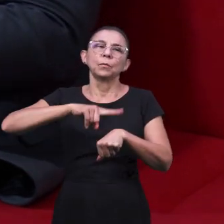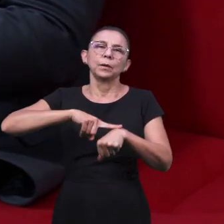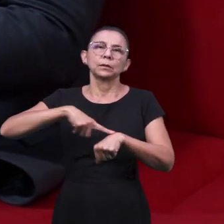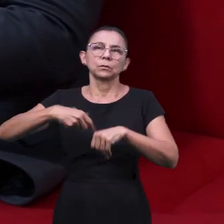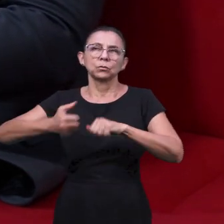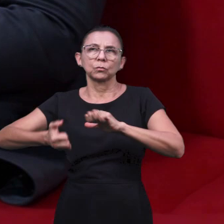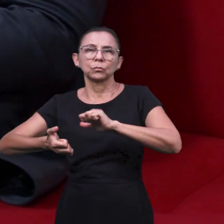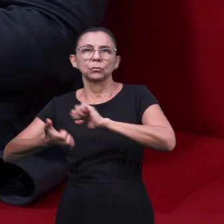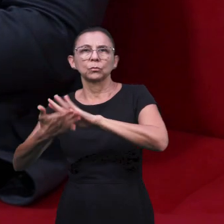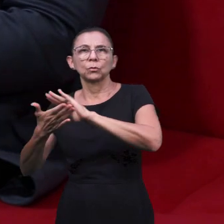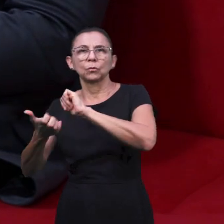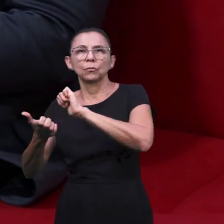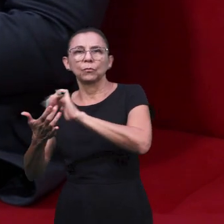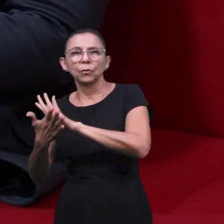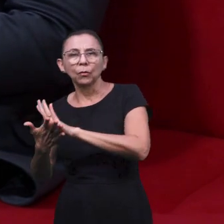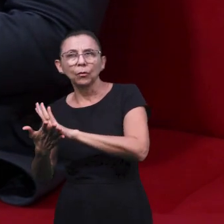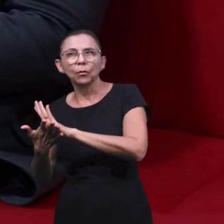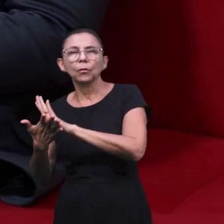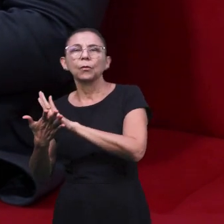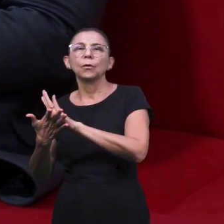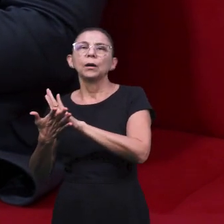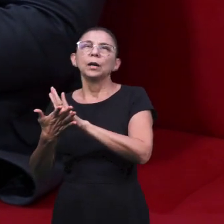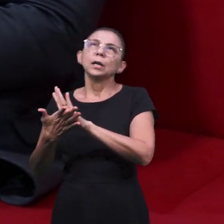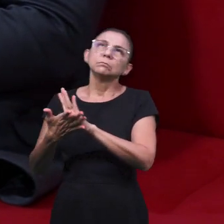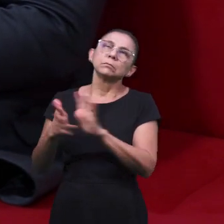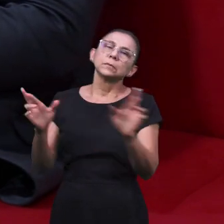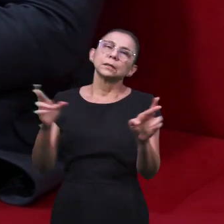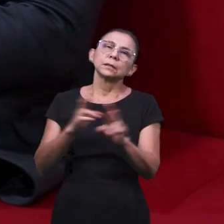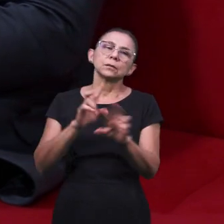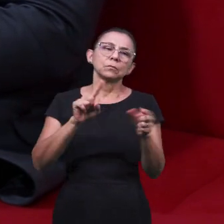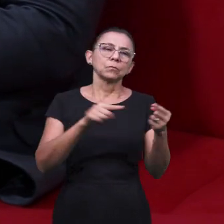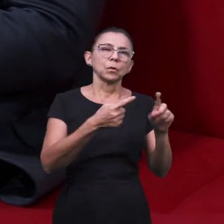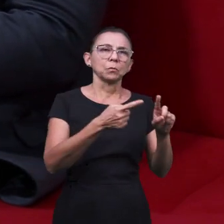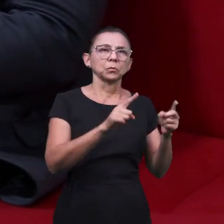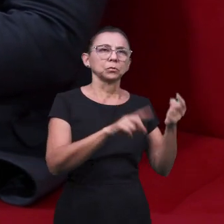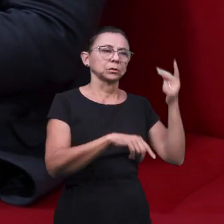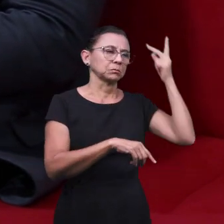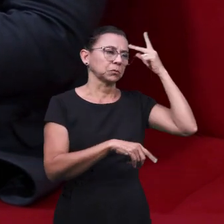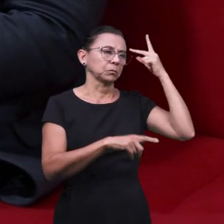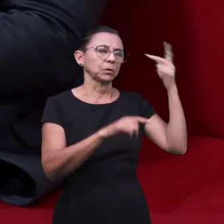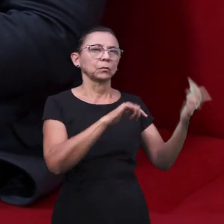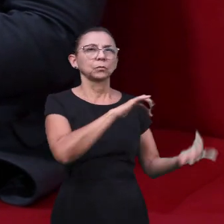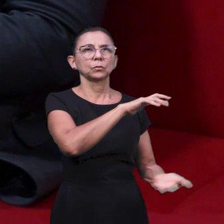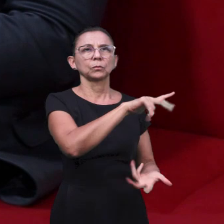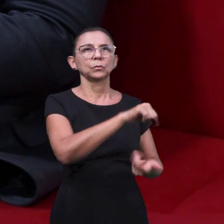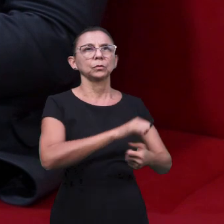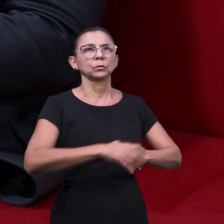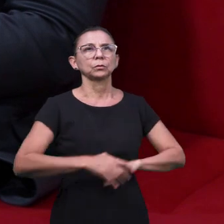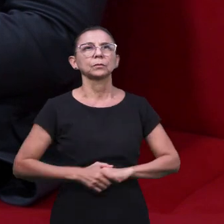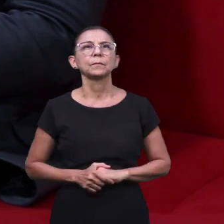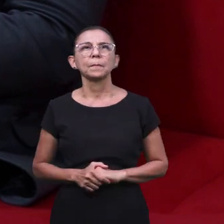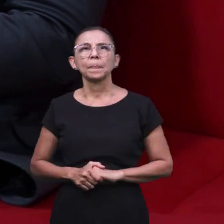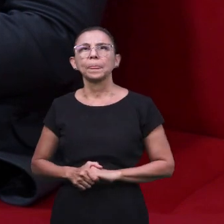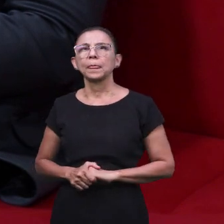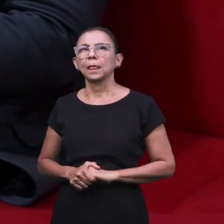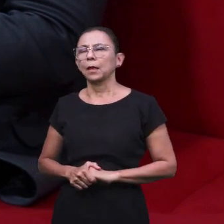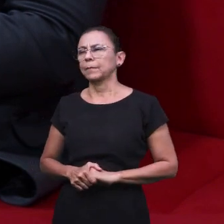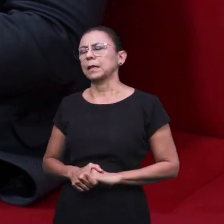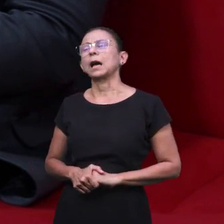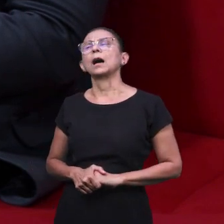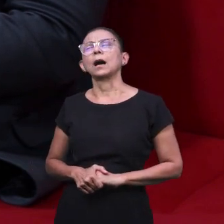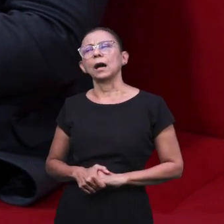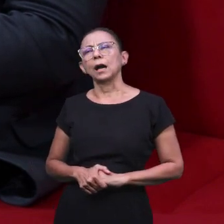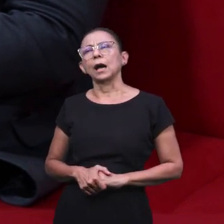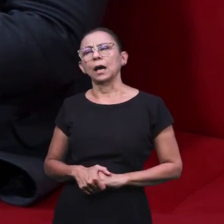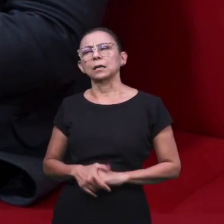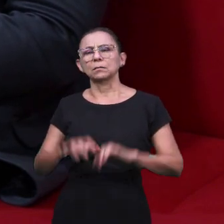a uma música convencional, secular, enfim? Ah, não, sem dúvida, é isso que eu estou dizendo. São coisas bem separadas